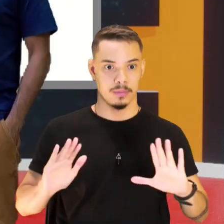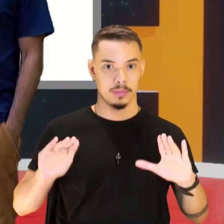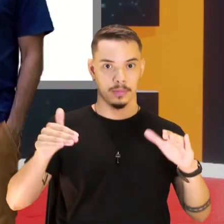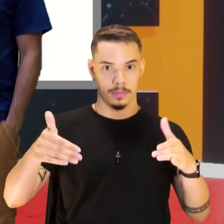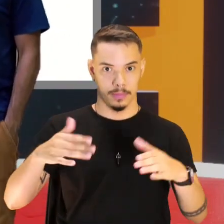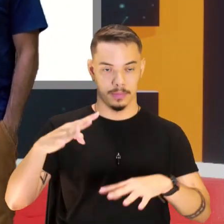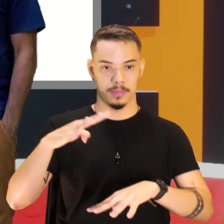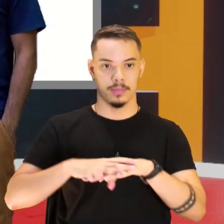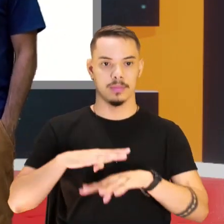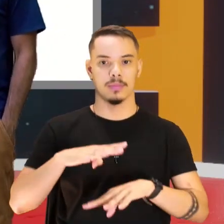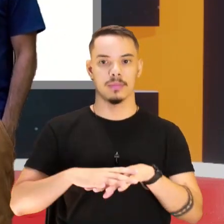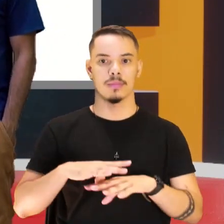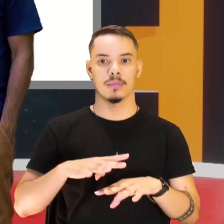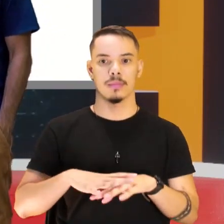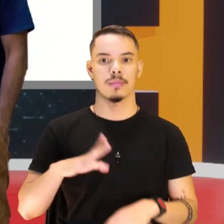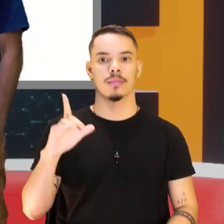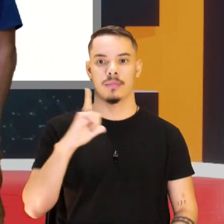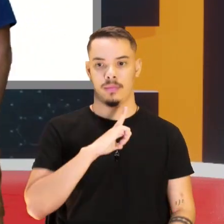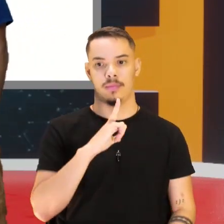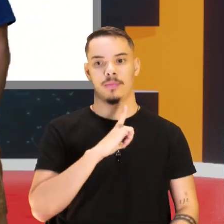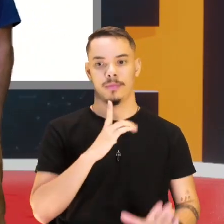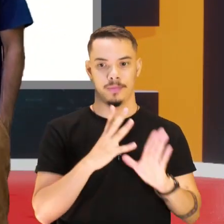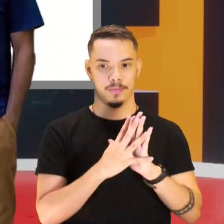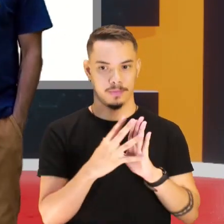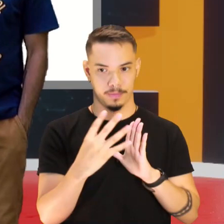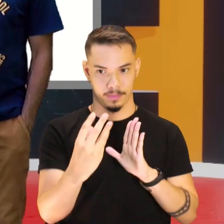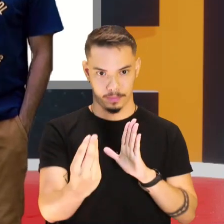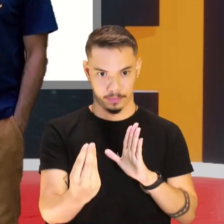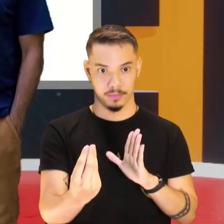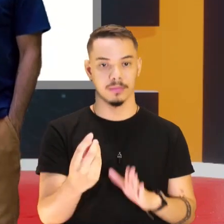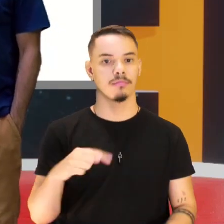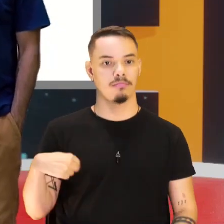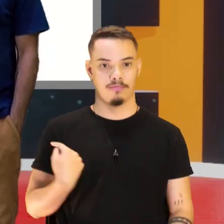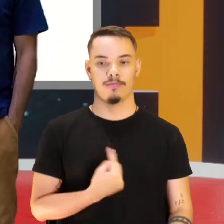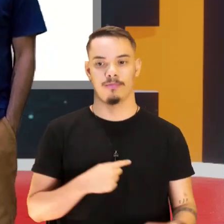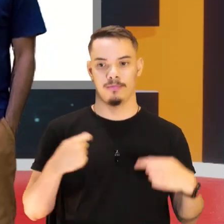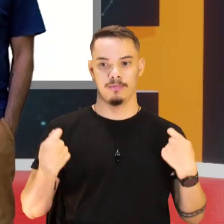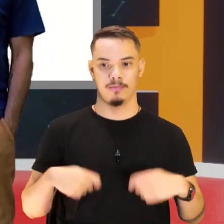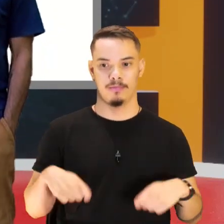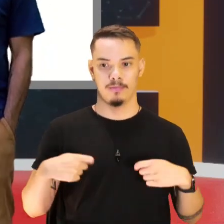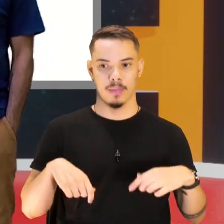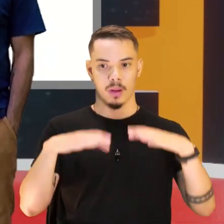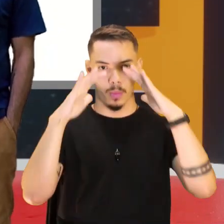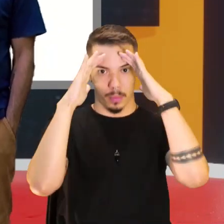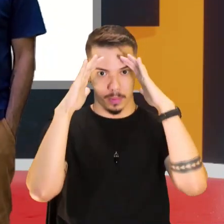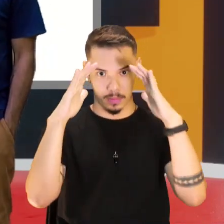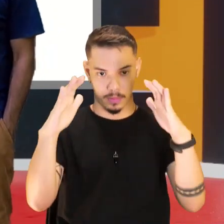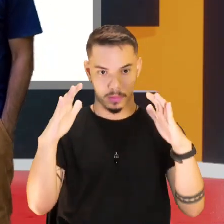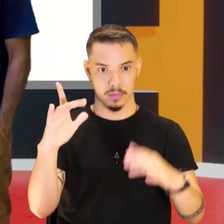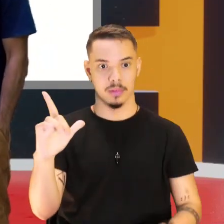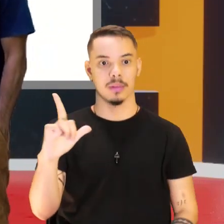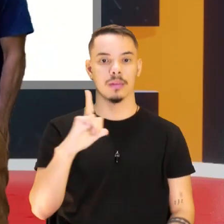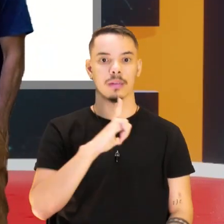da matemática, que ela tem padrões a seguir, né? A gente precisa seguir padrões. Ela tem